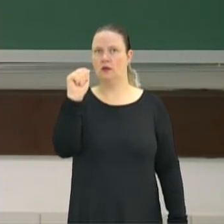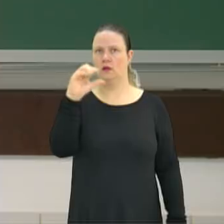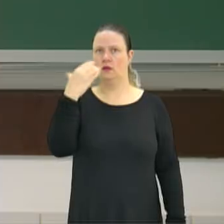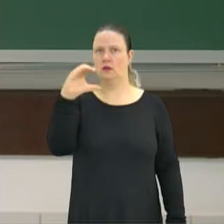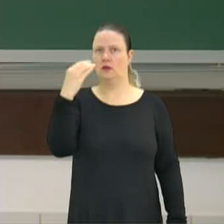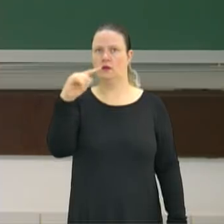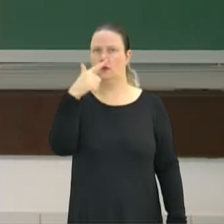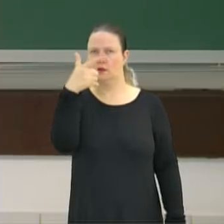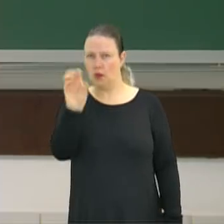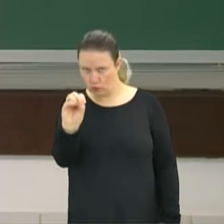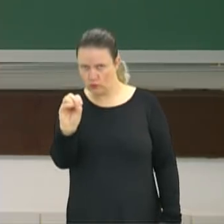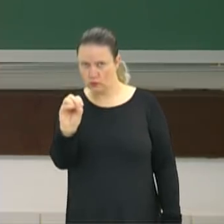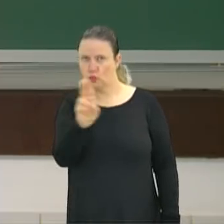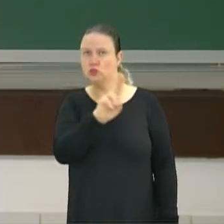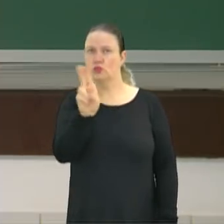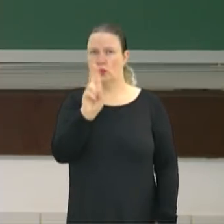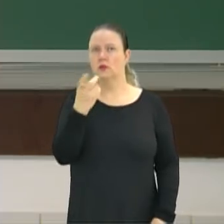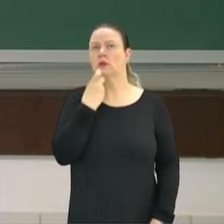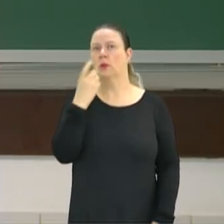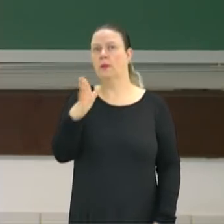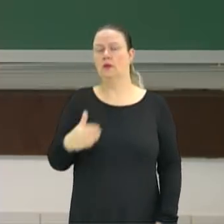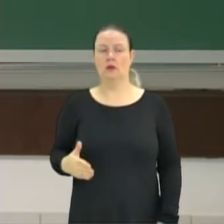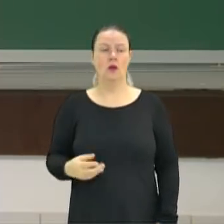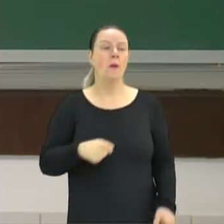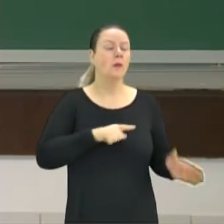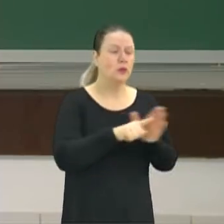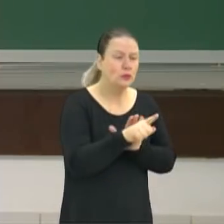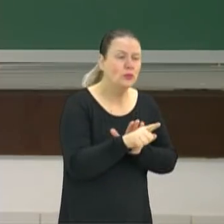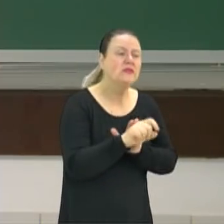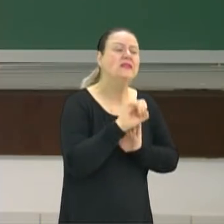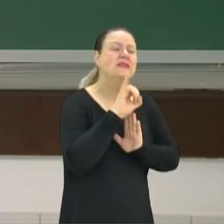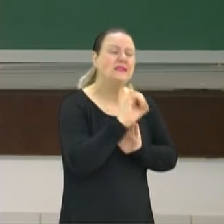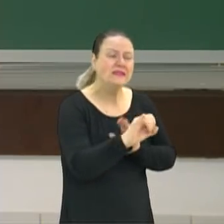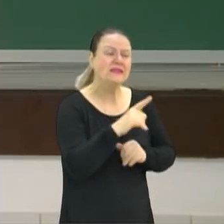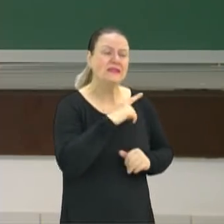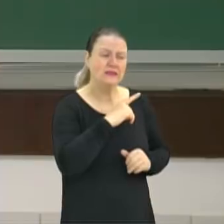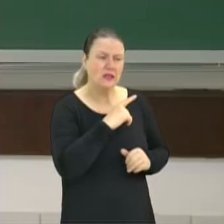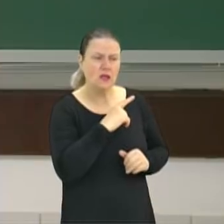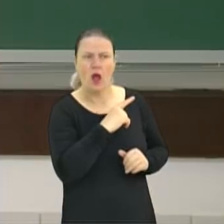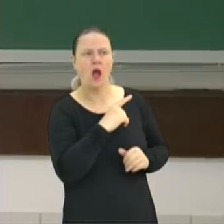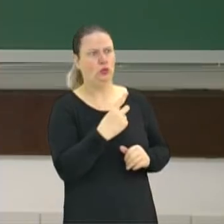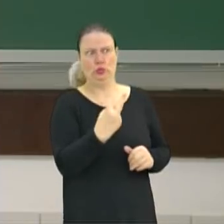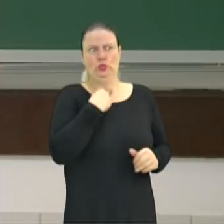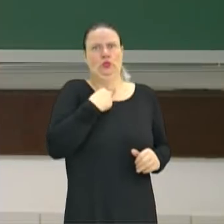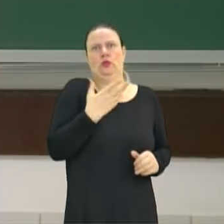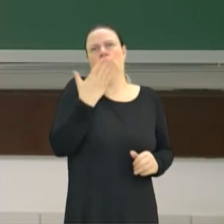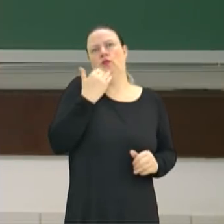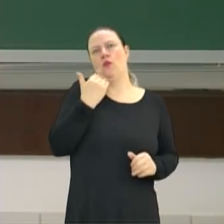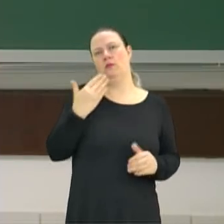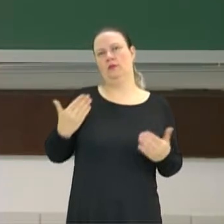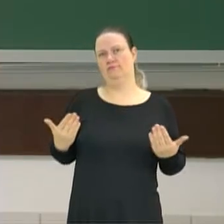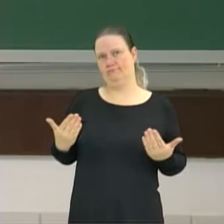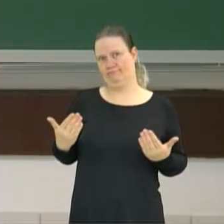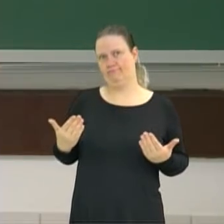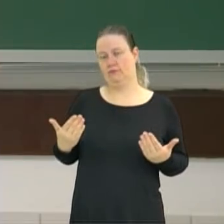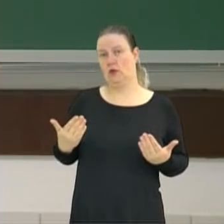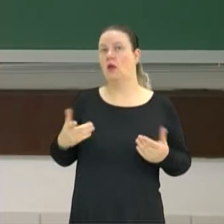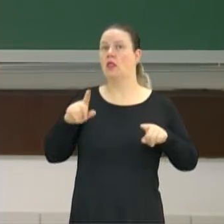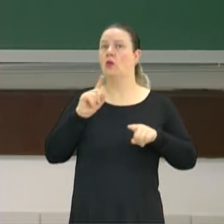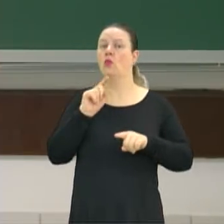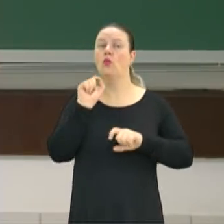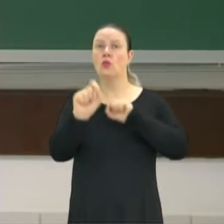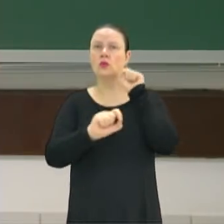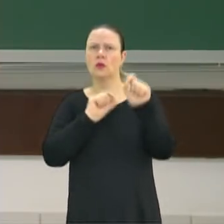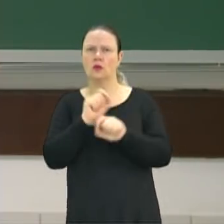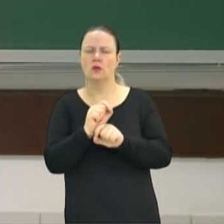for cação, ela não pode comer porque ela passa mal. Por quê? Porque o cação, na verdade, ele é um tubarão, menor, mas é um tubarão. Então, como ele é um predador, ele